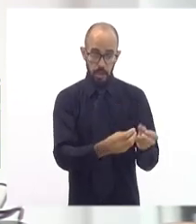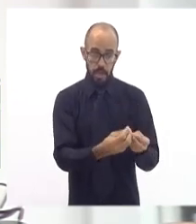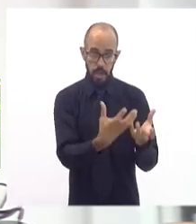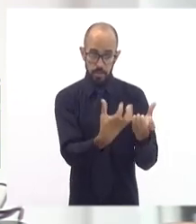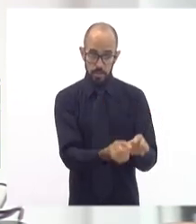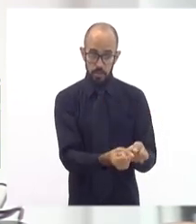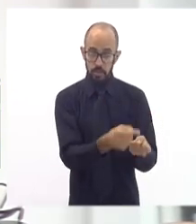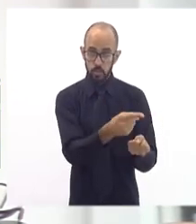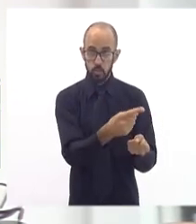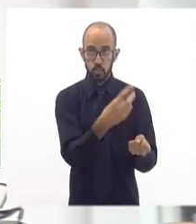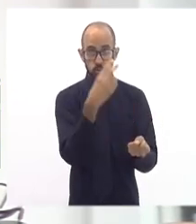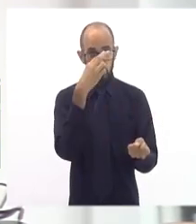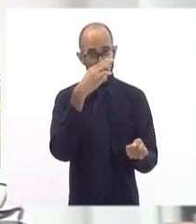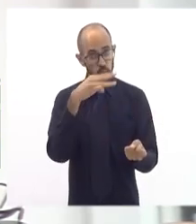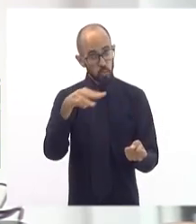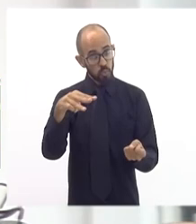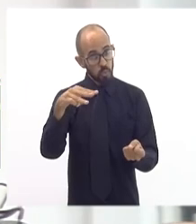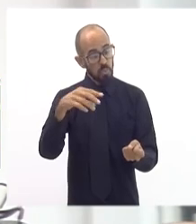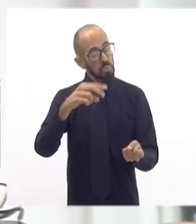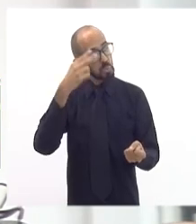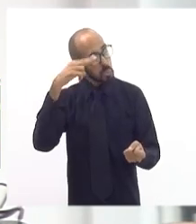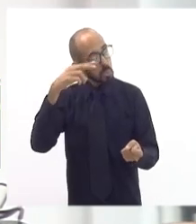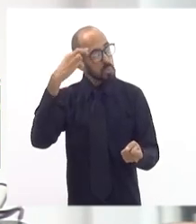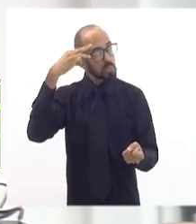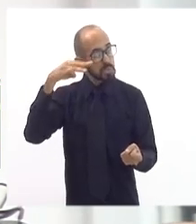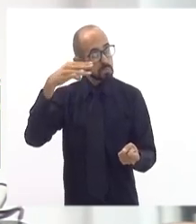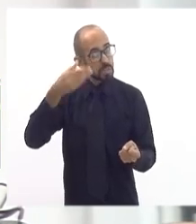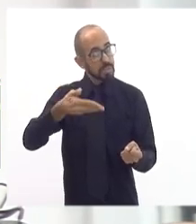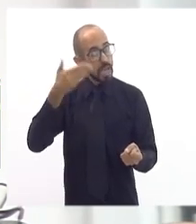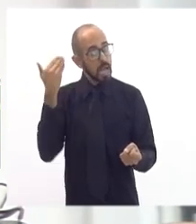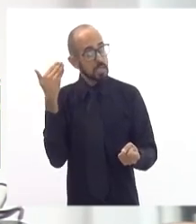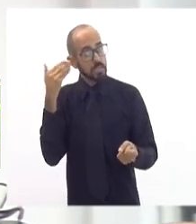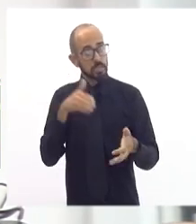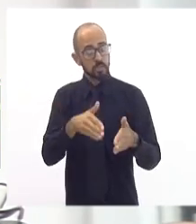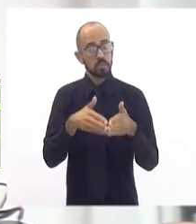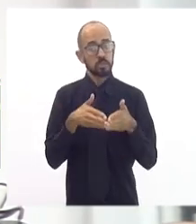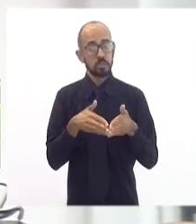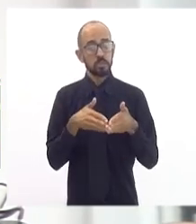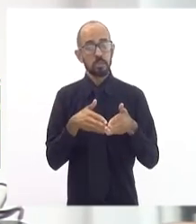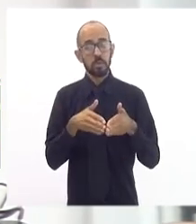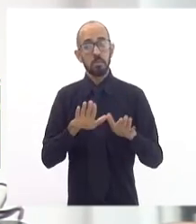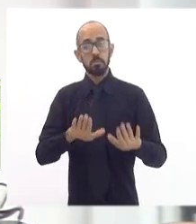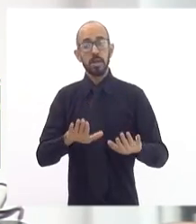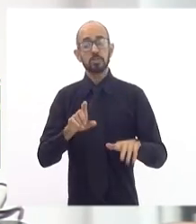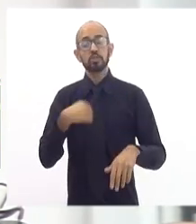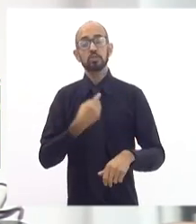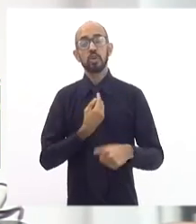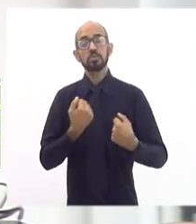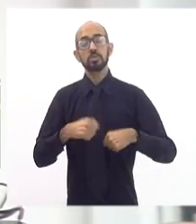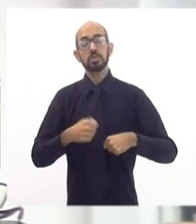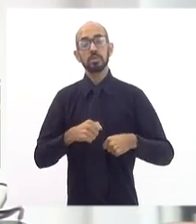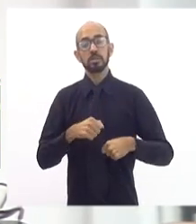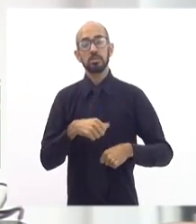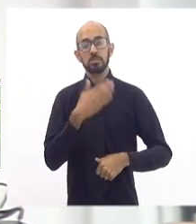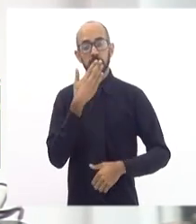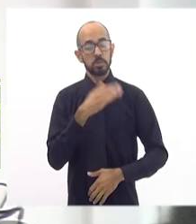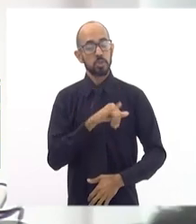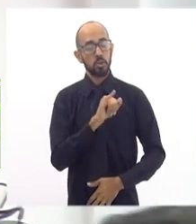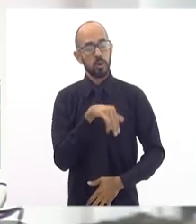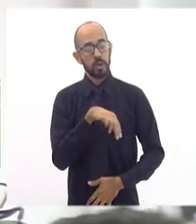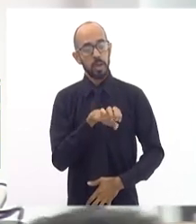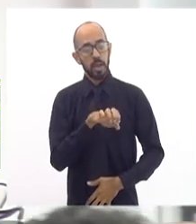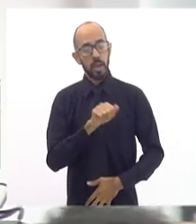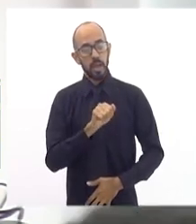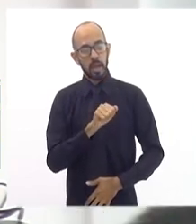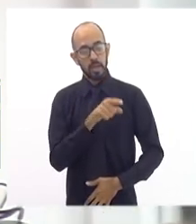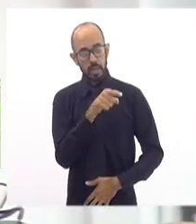duas ou três semanas antes do ato de licenciamento a gente precisa requerer presidente da Lucinha ao ideia né que